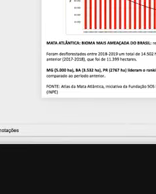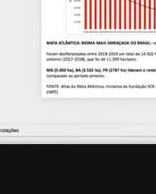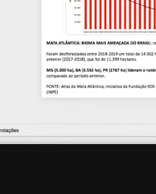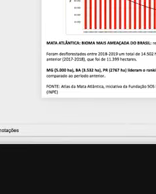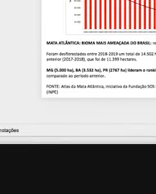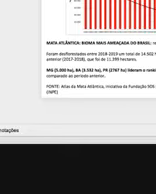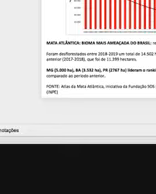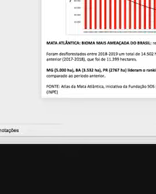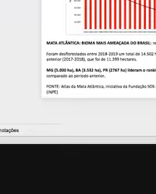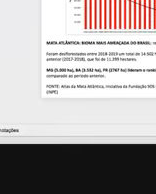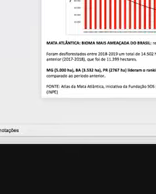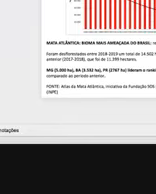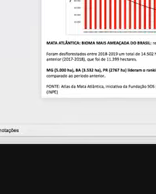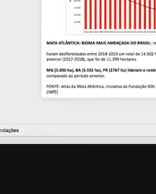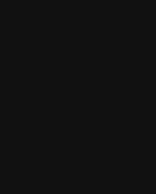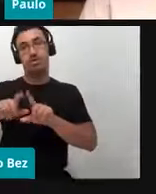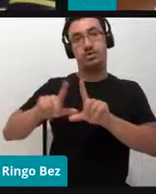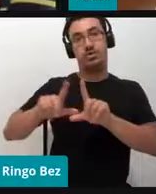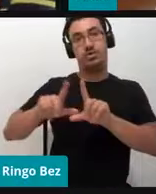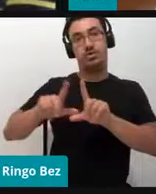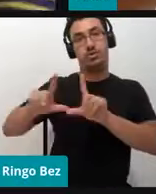descompartilhar a imagem, né?